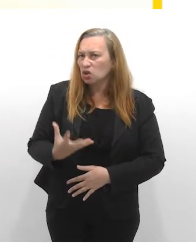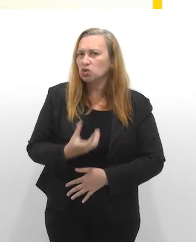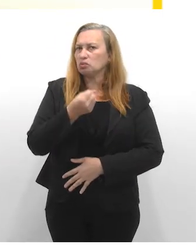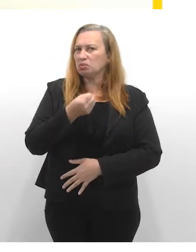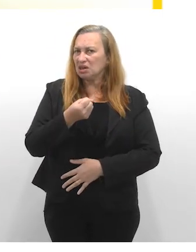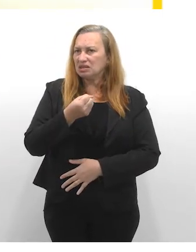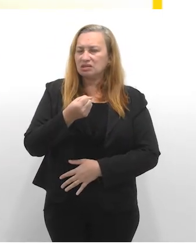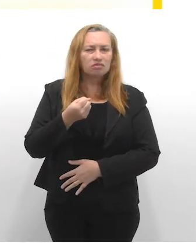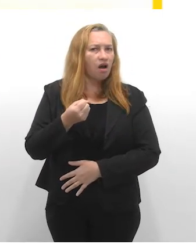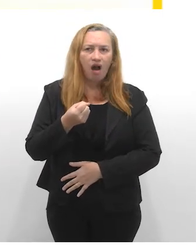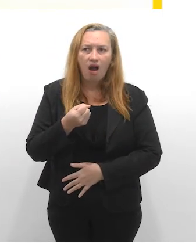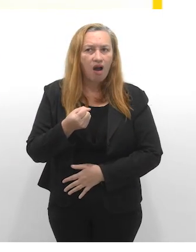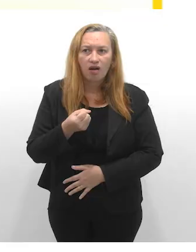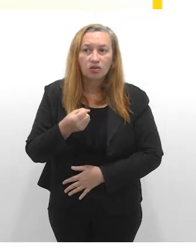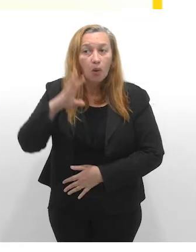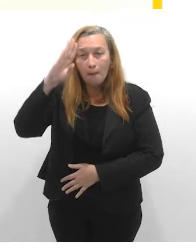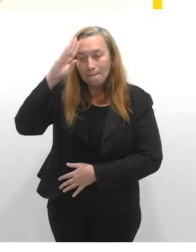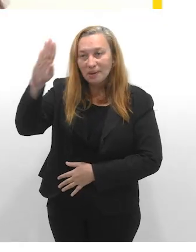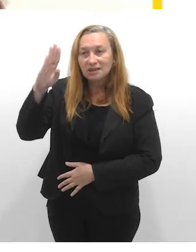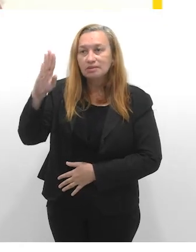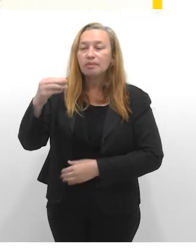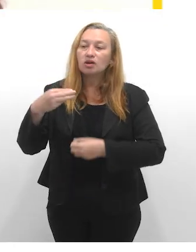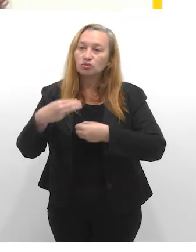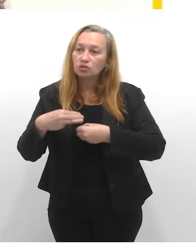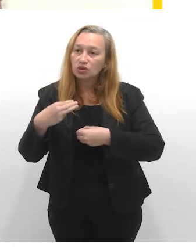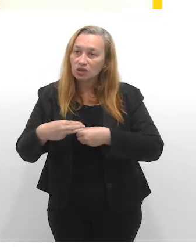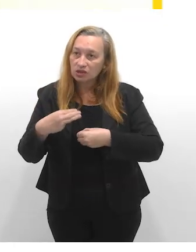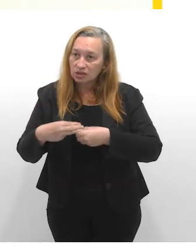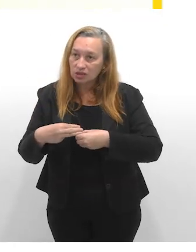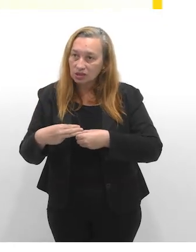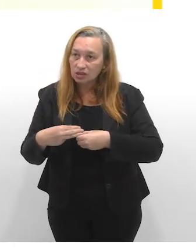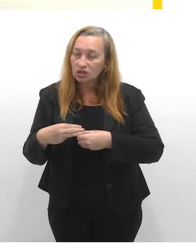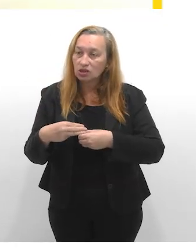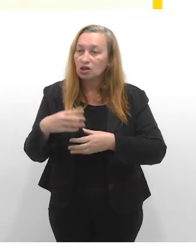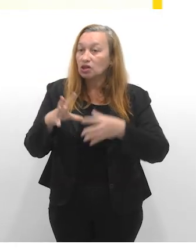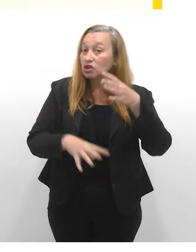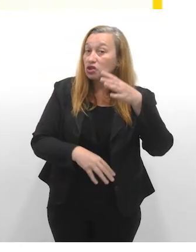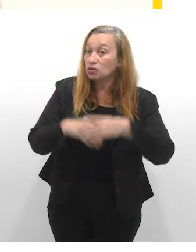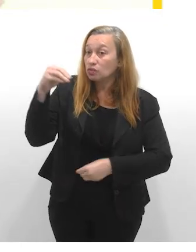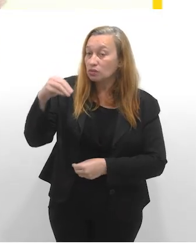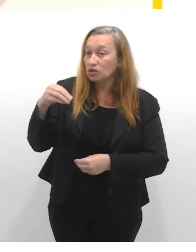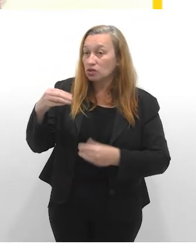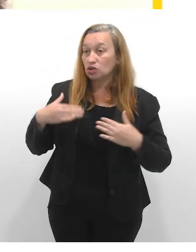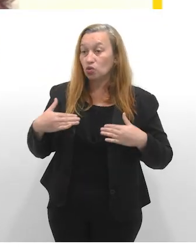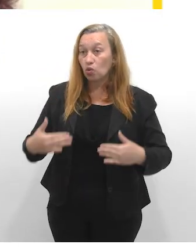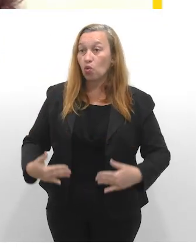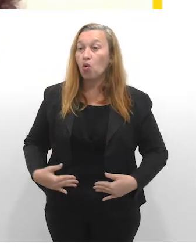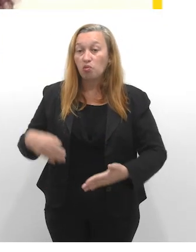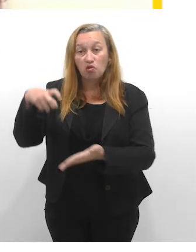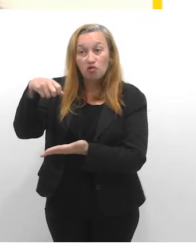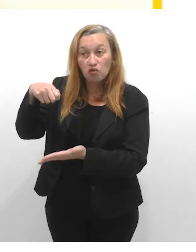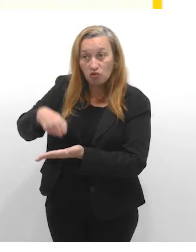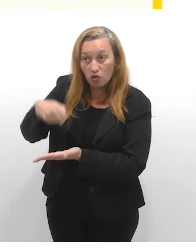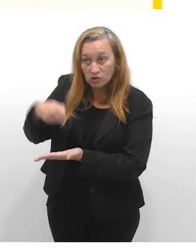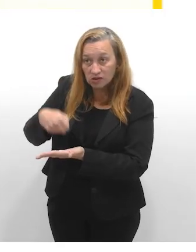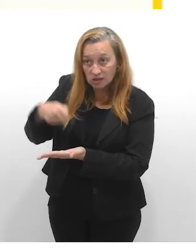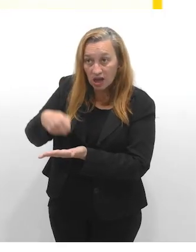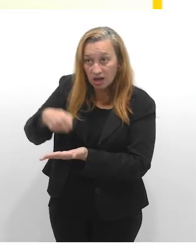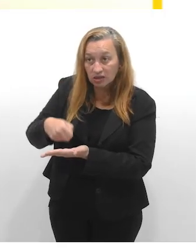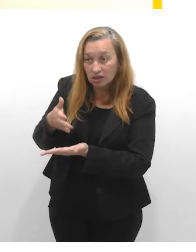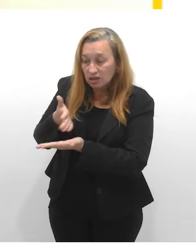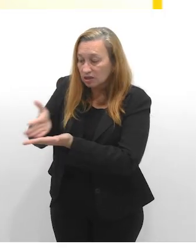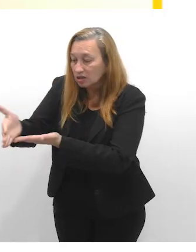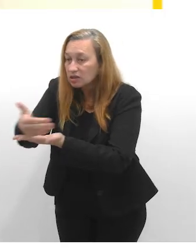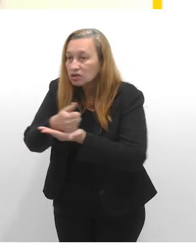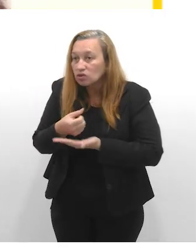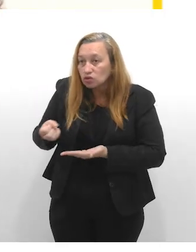é surpresa que ela figure entre os principais municípios de índices de desaparecimento forçado. Você tem dados mais